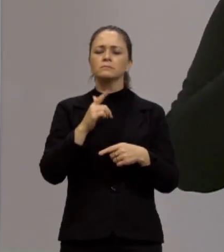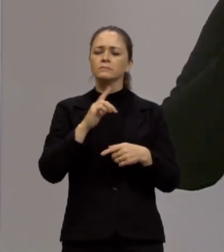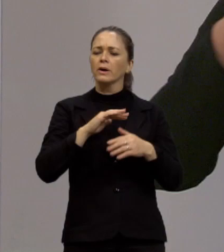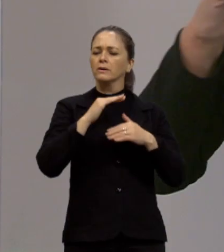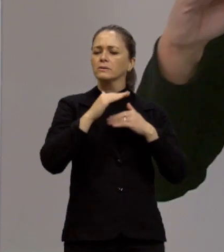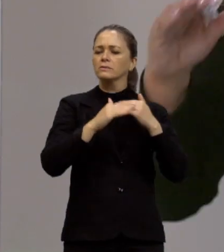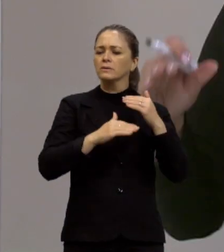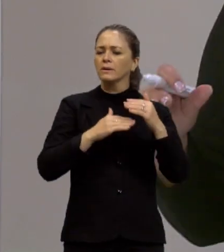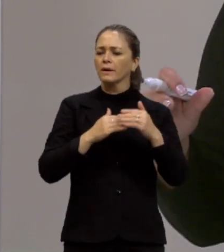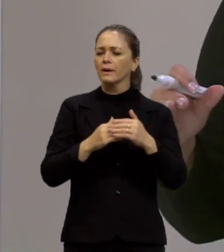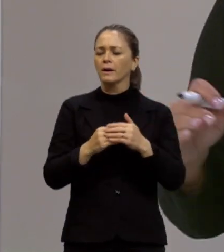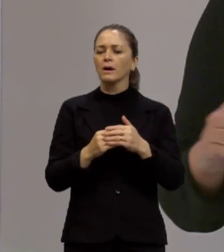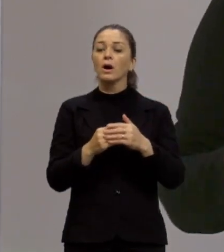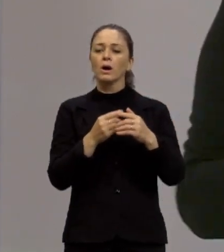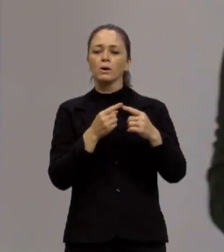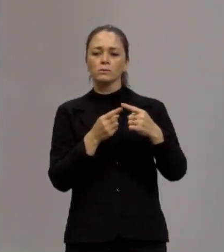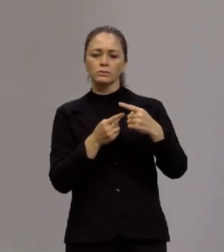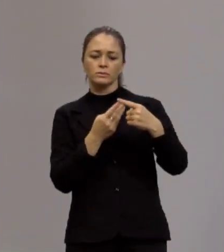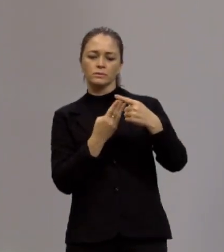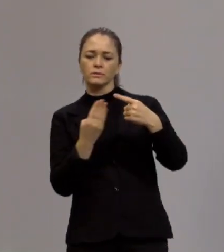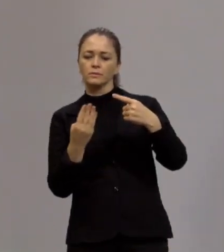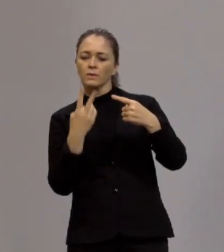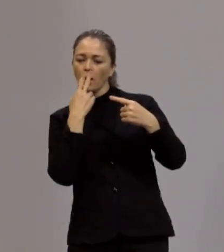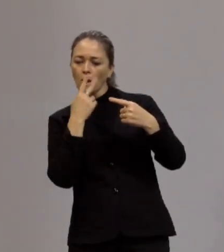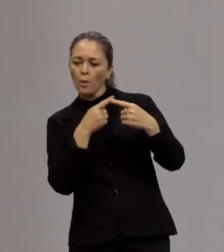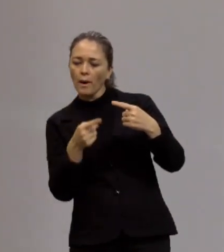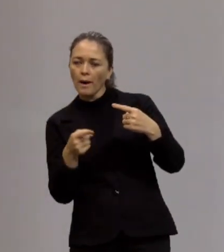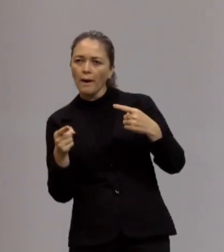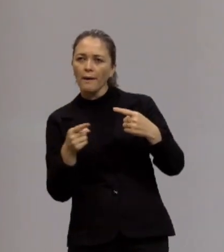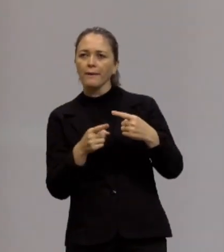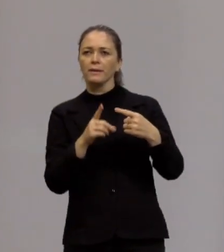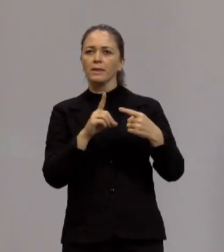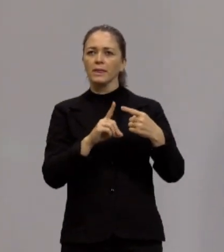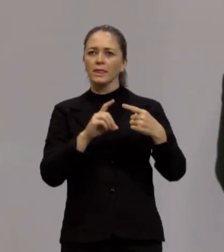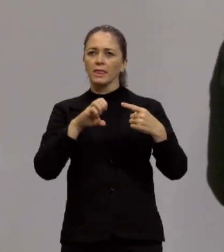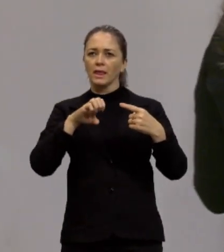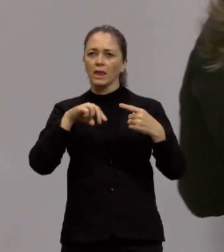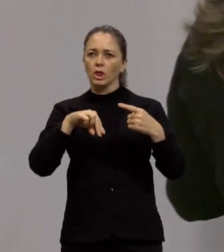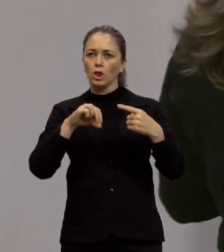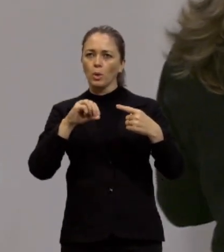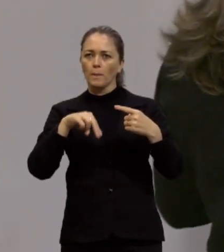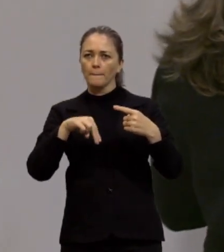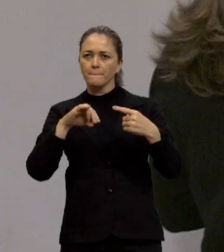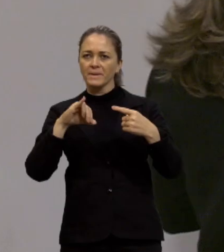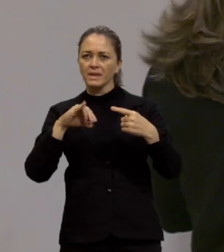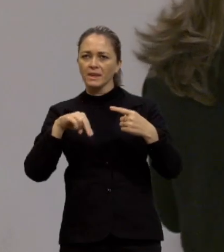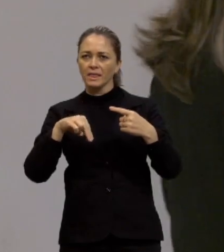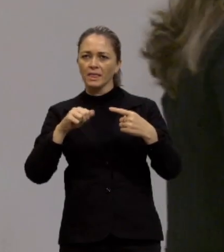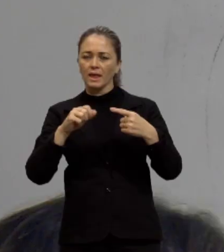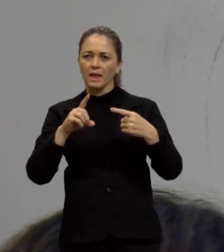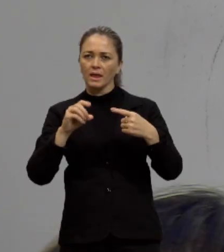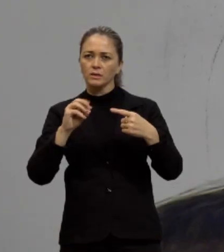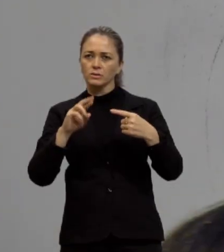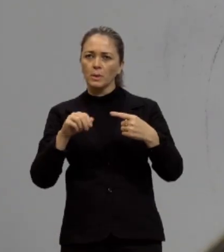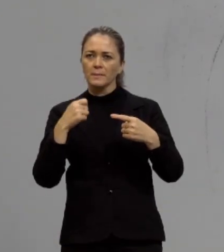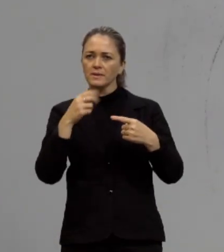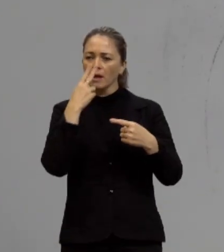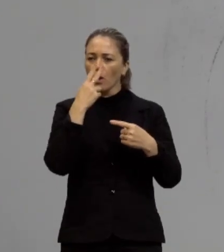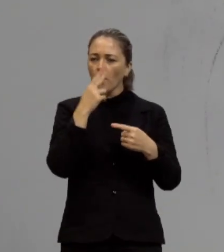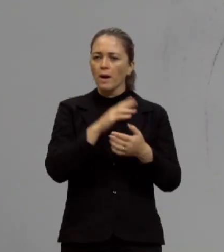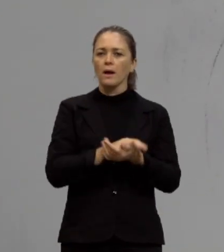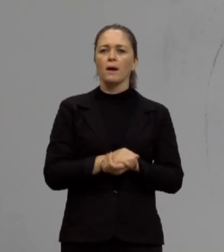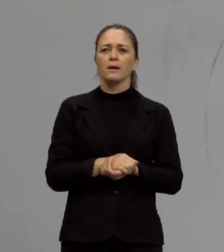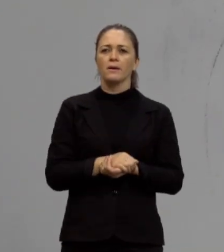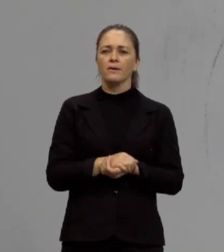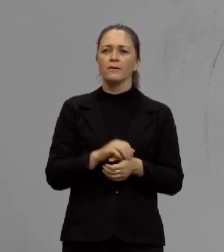com denominadores iguais. Então, nós precisamos igualar esses denominadores. Por enquanto, eu vou fazer o quê? O